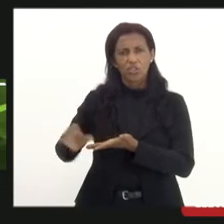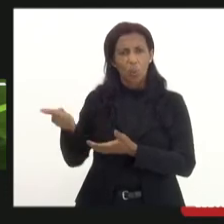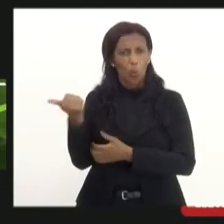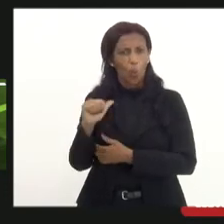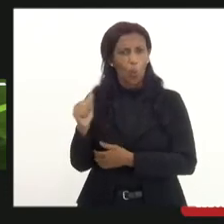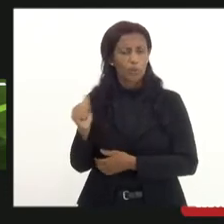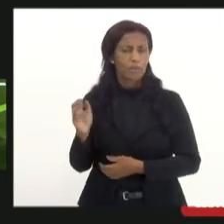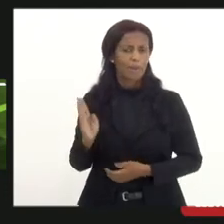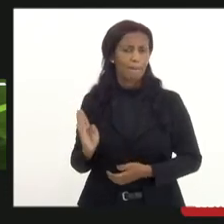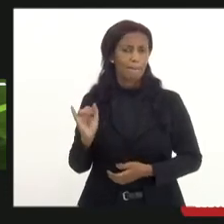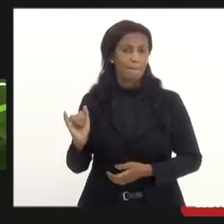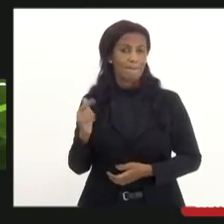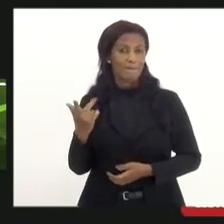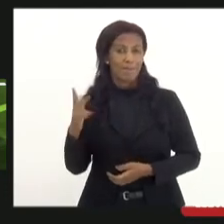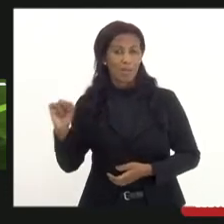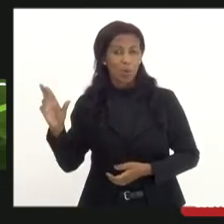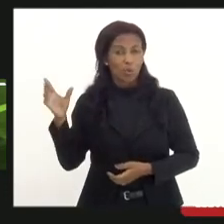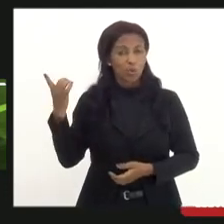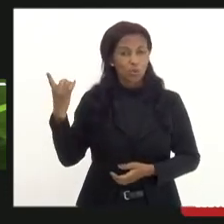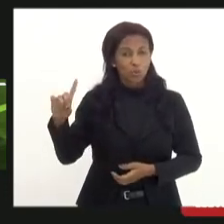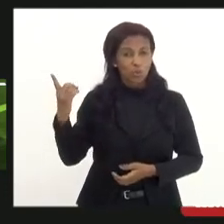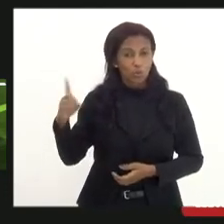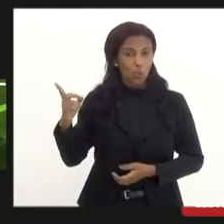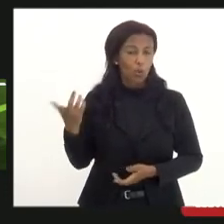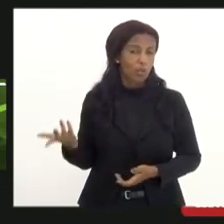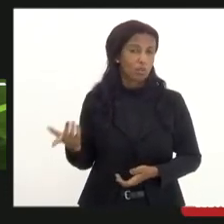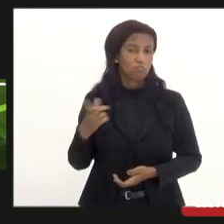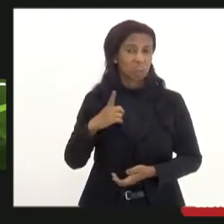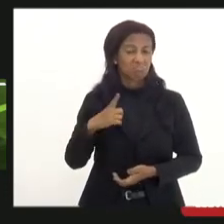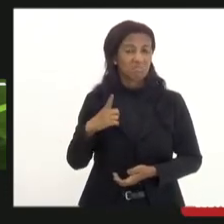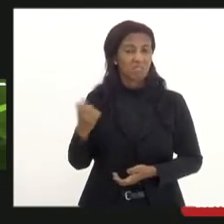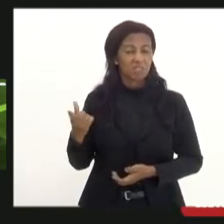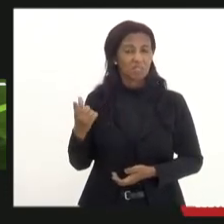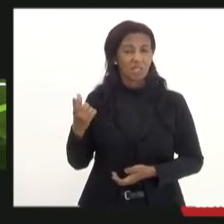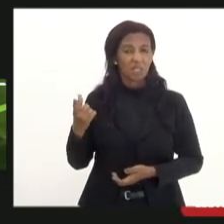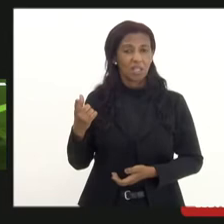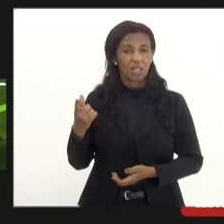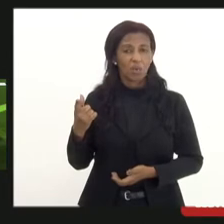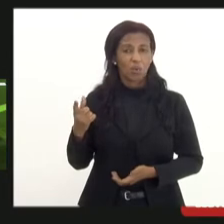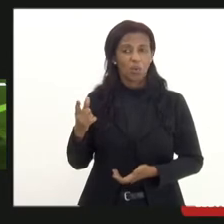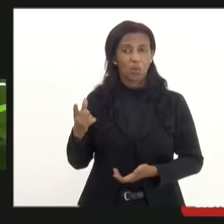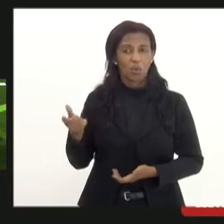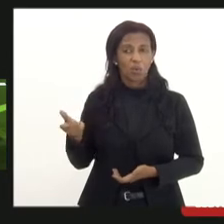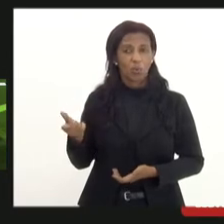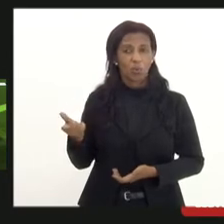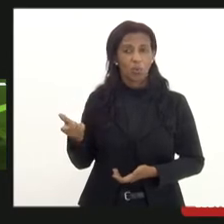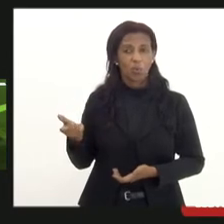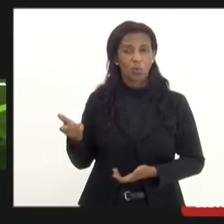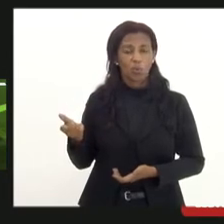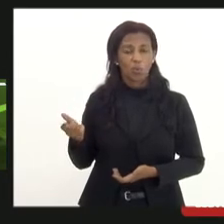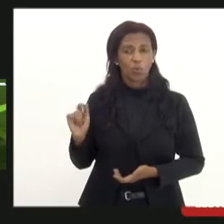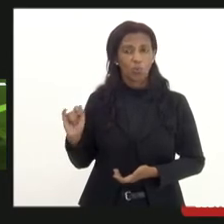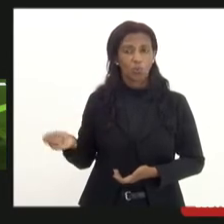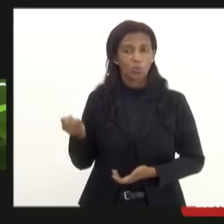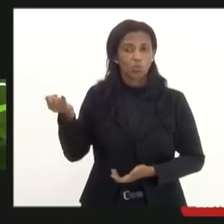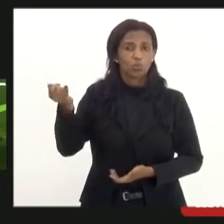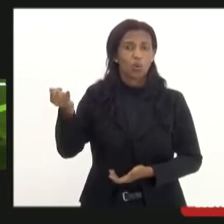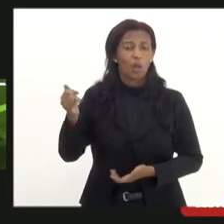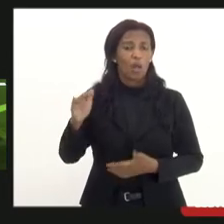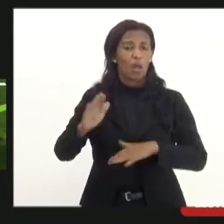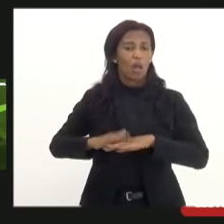11 bilhões, né, de dólares e tem aí uma perspectiva de um investimento de mais 15 bi até o final